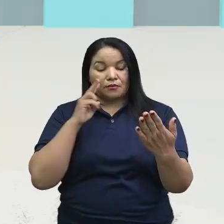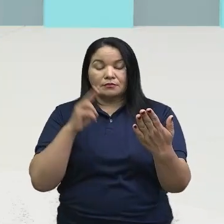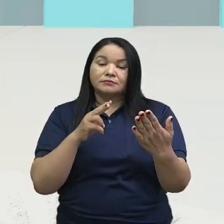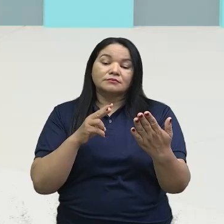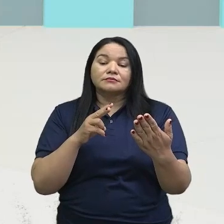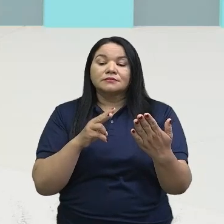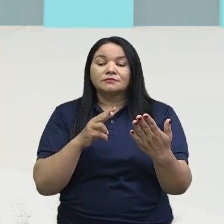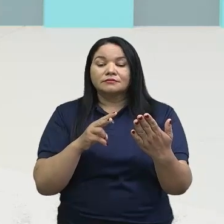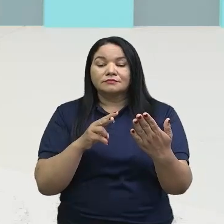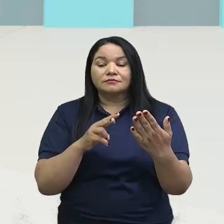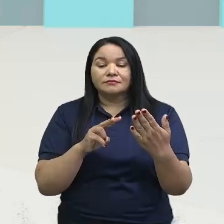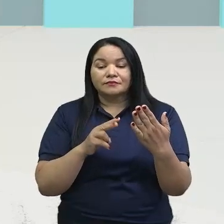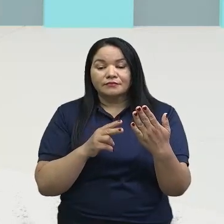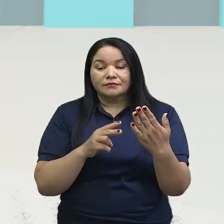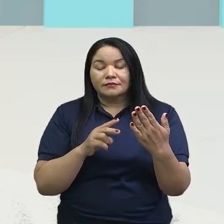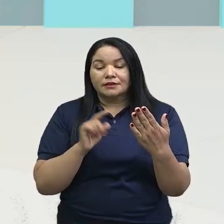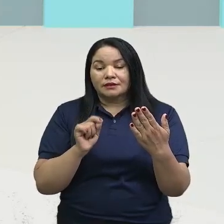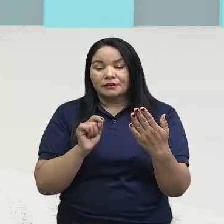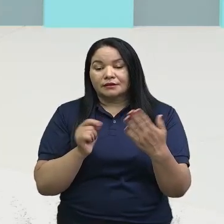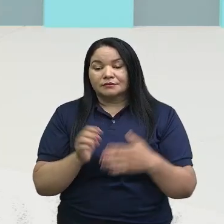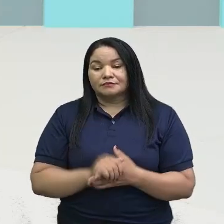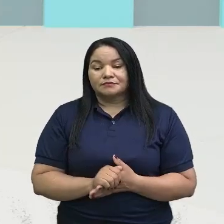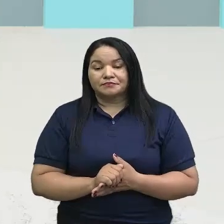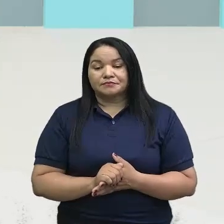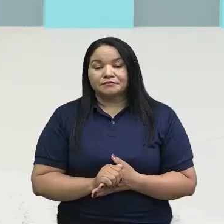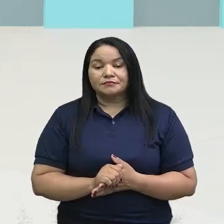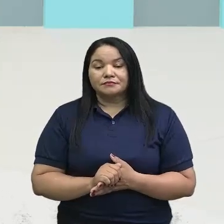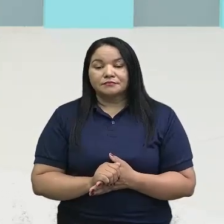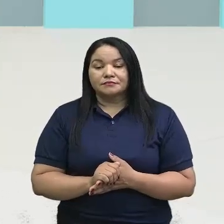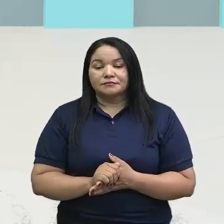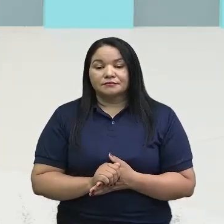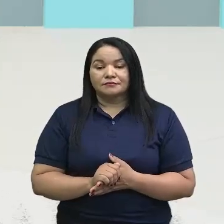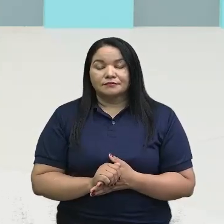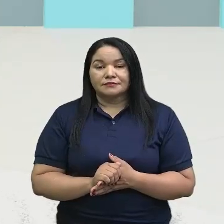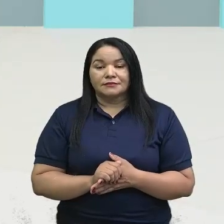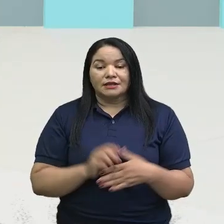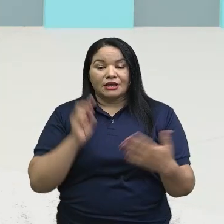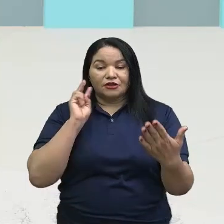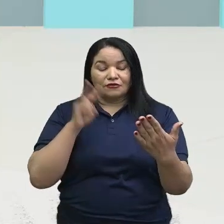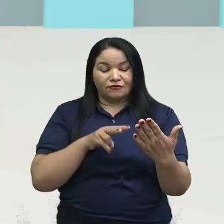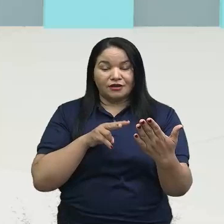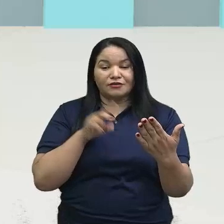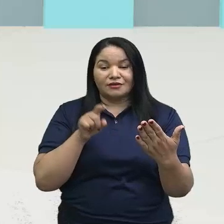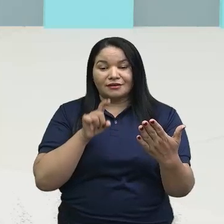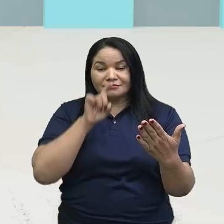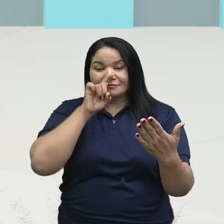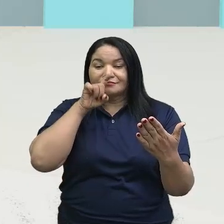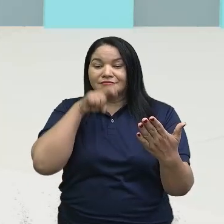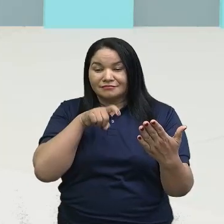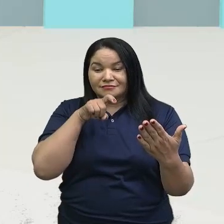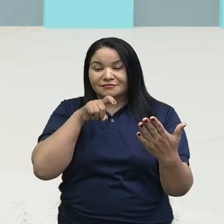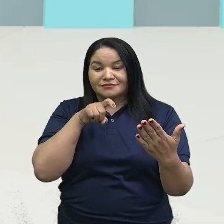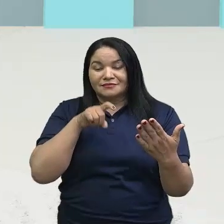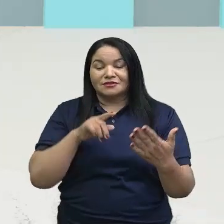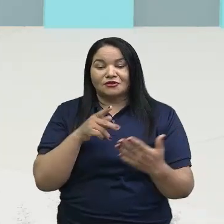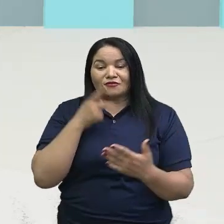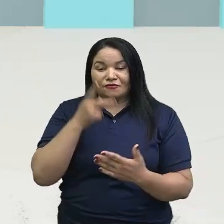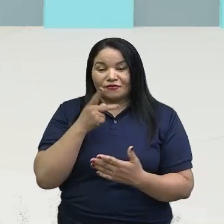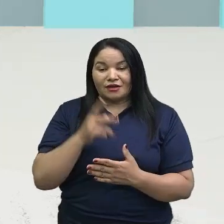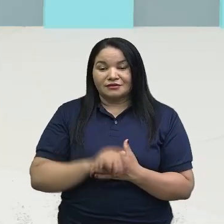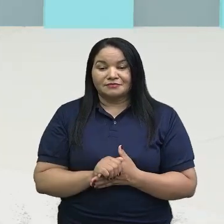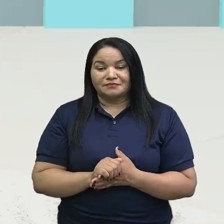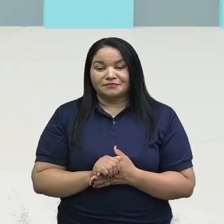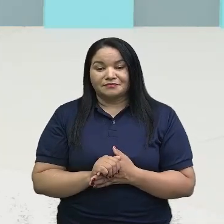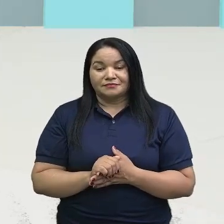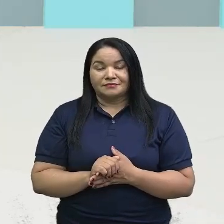mesma, pode seguir. Ela olha para si mesma e vê uma bruxa e diz, A presença